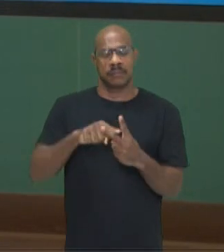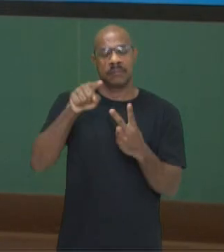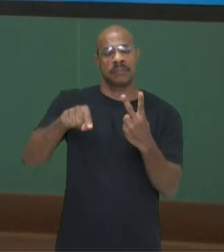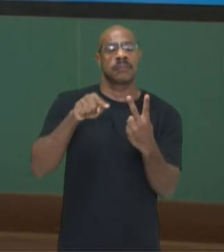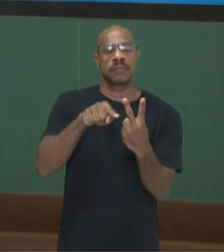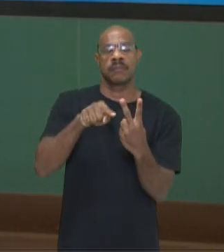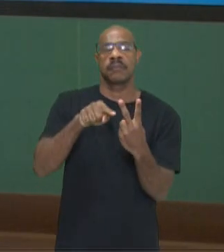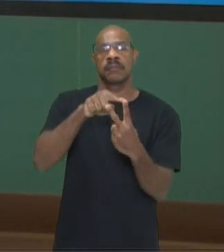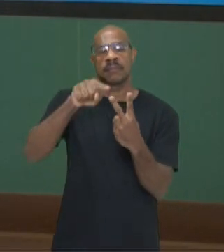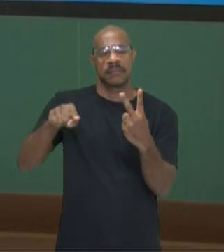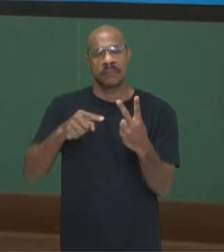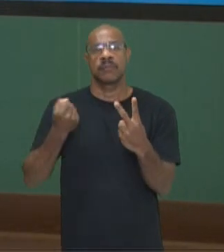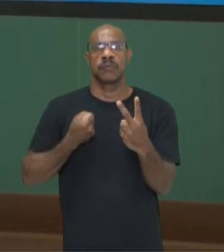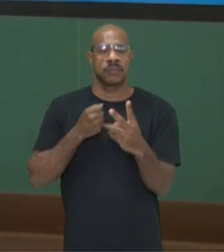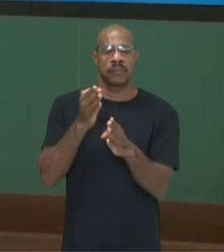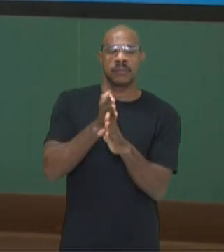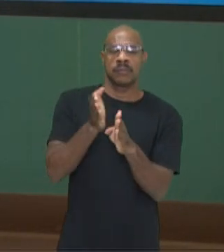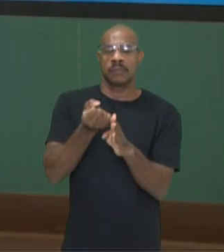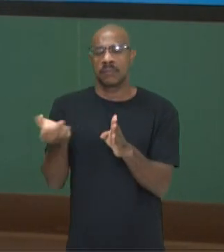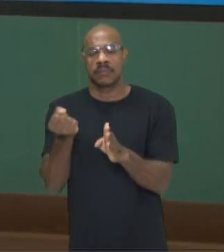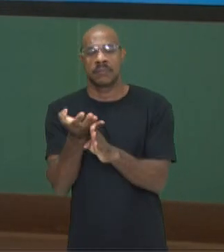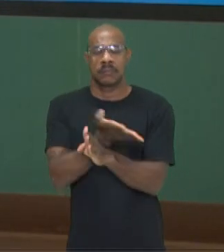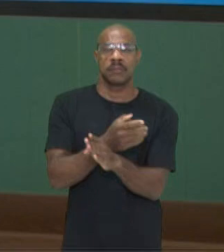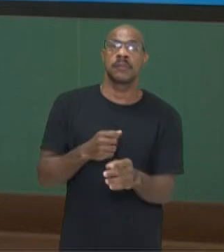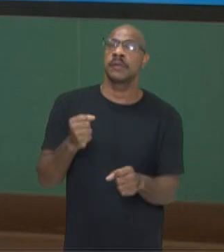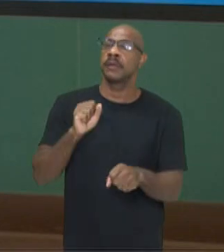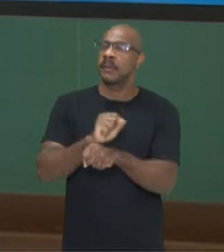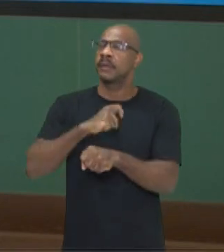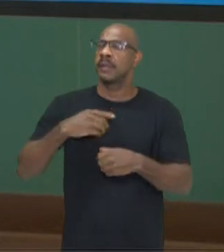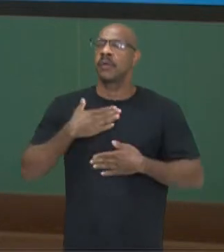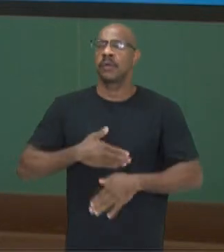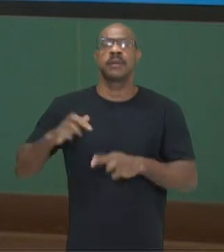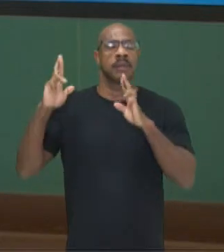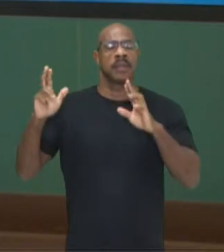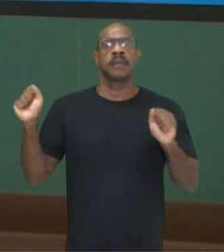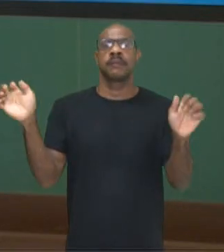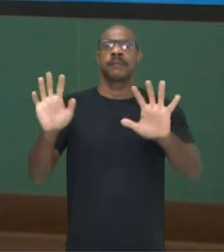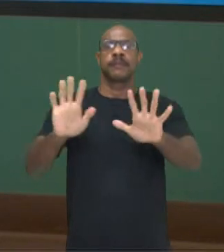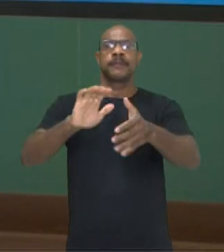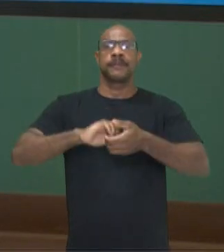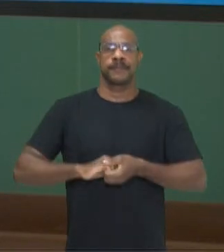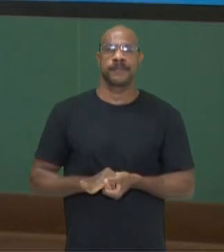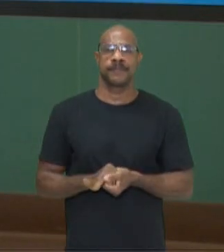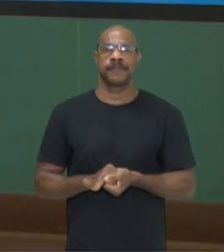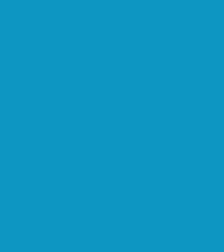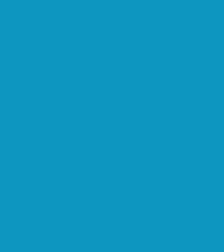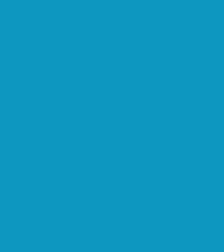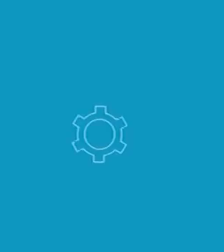quadrada dos números inteiros. Eu espero que vocês tenham gostado e até breve!